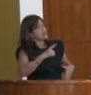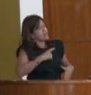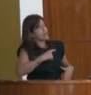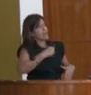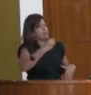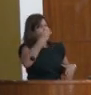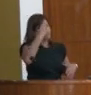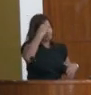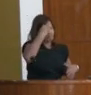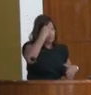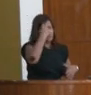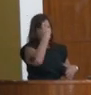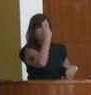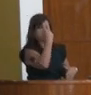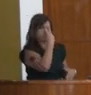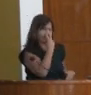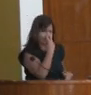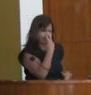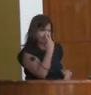auditivas, visuais,